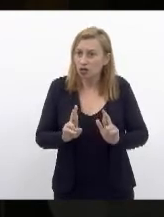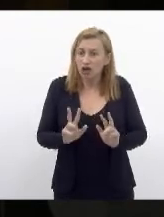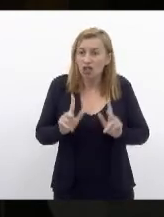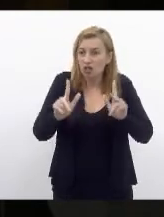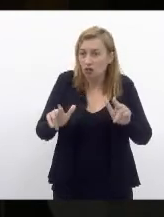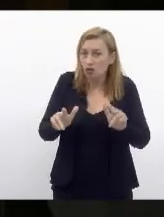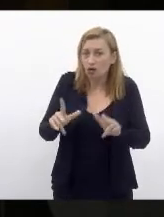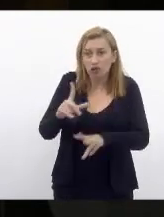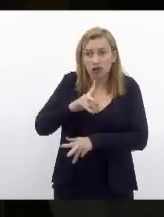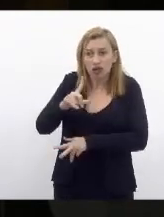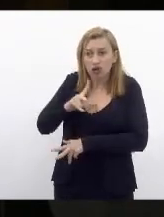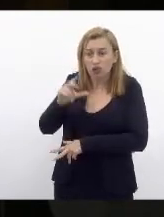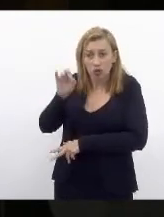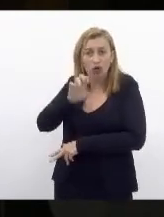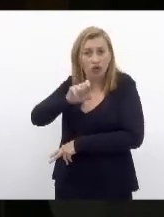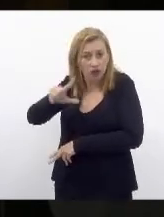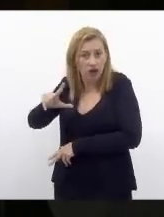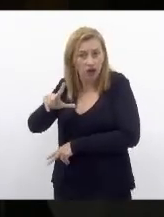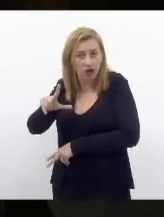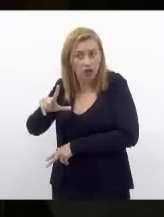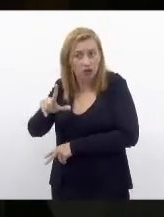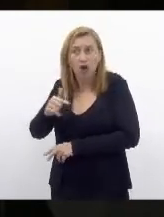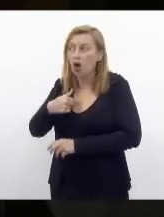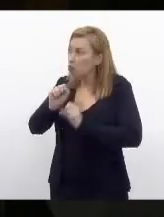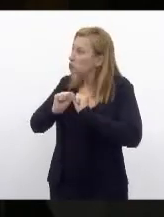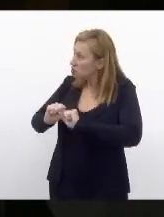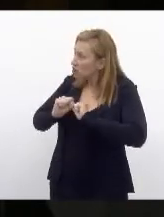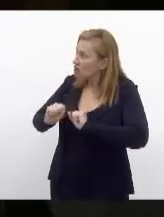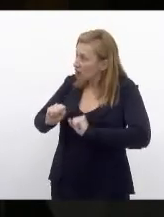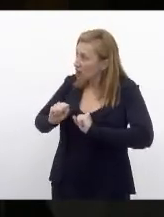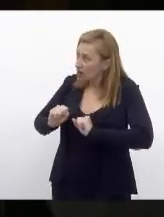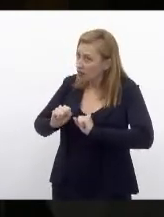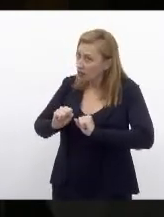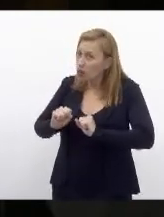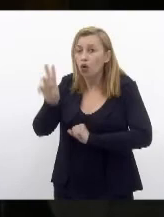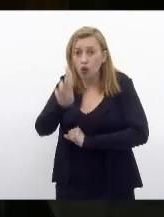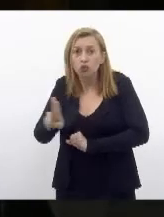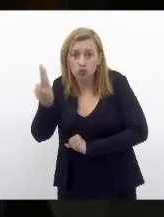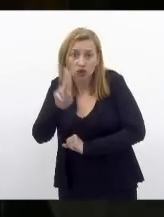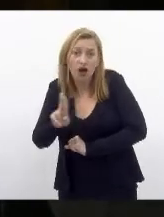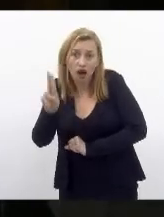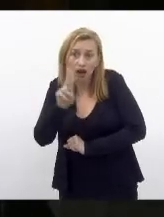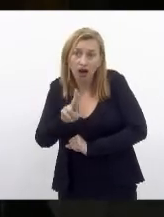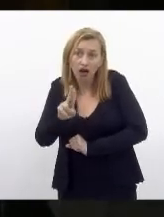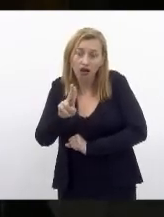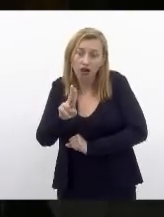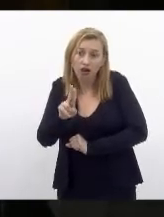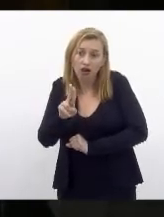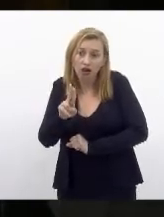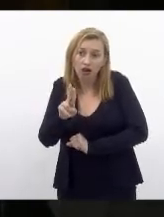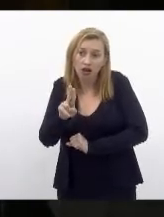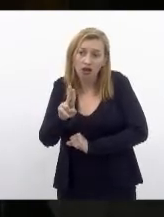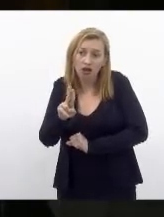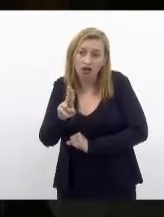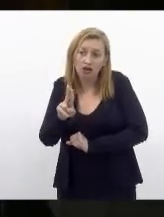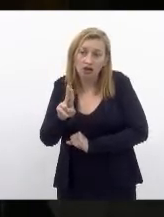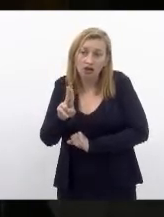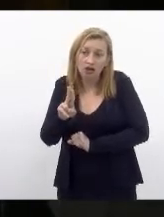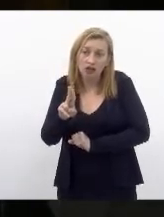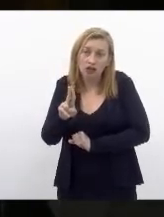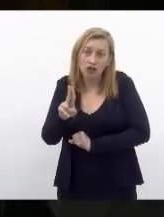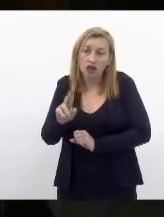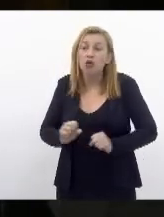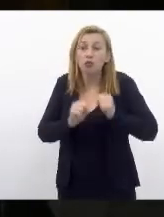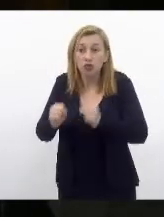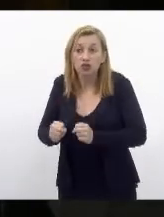Coronel Malheiros? E não só tenho relacionamento, porque eu poderia usar ferramentas de um parlamentar. Mas se